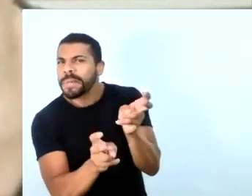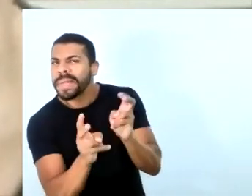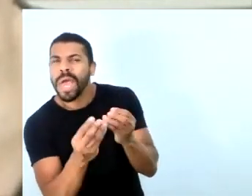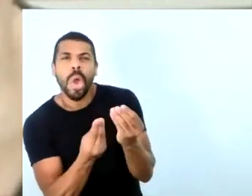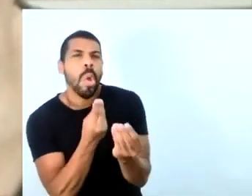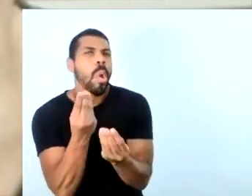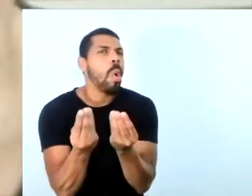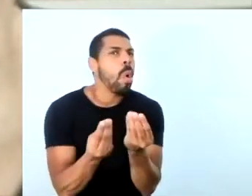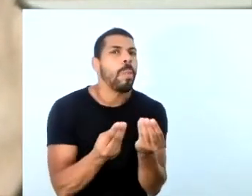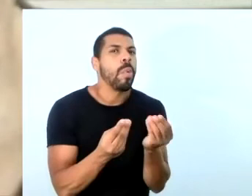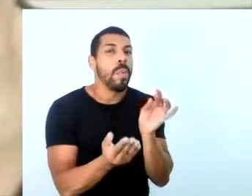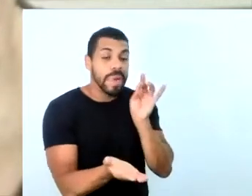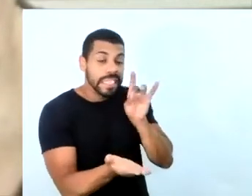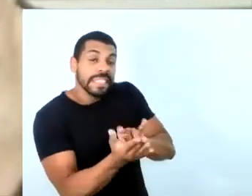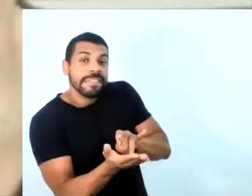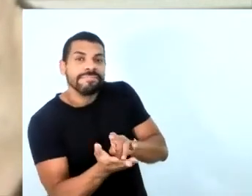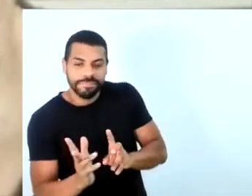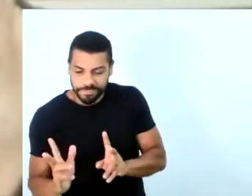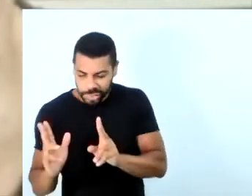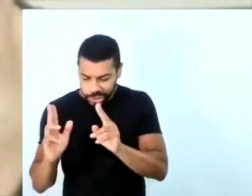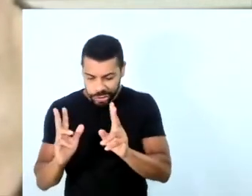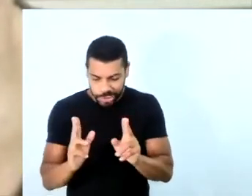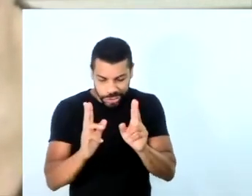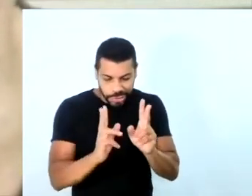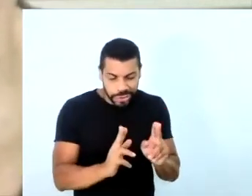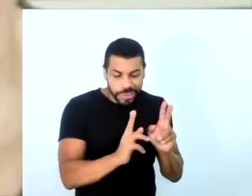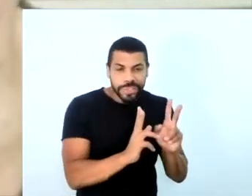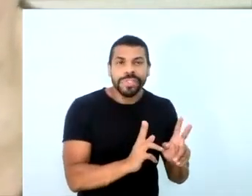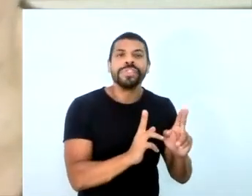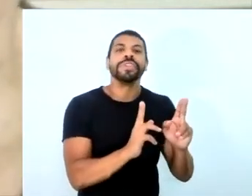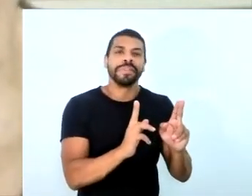de editar dentro da